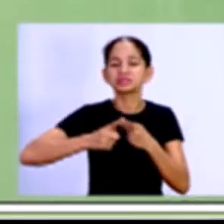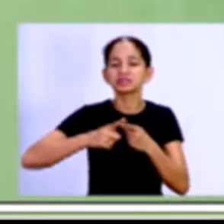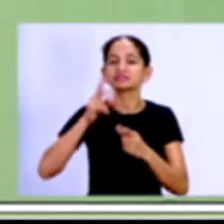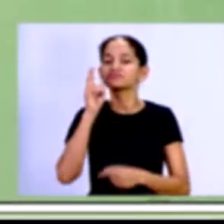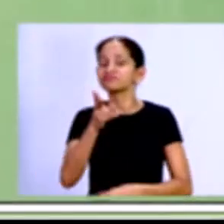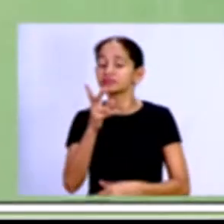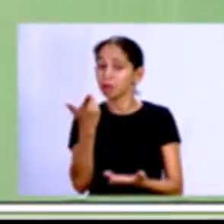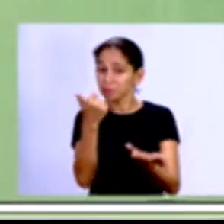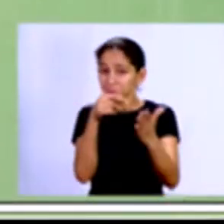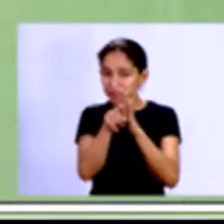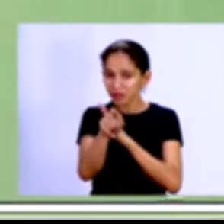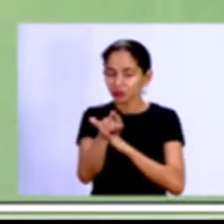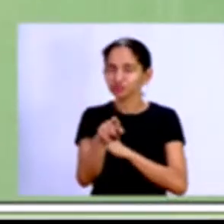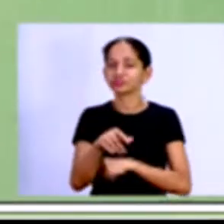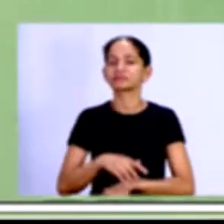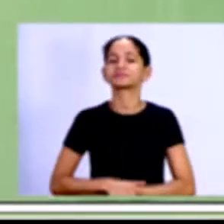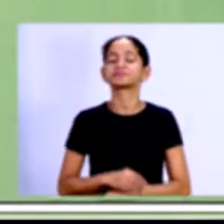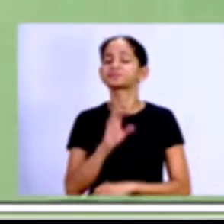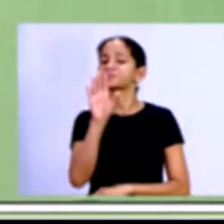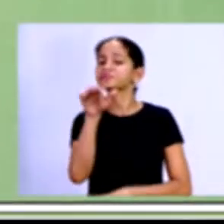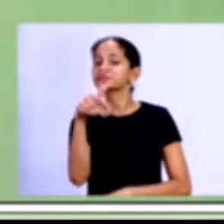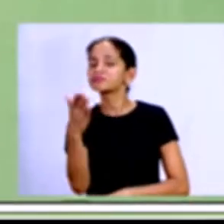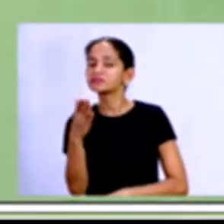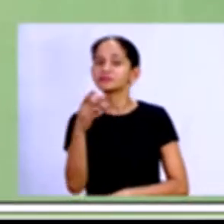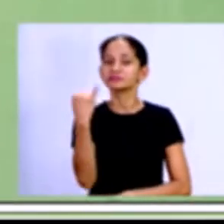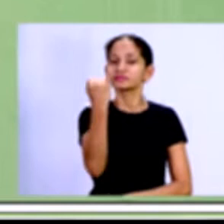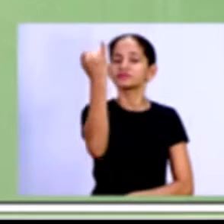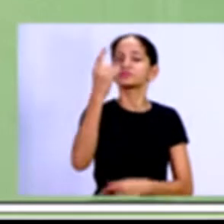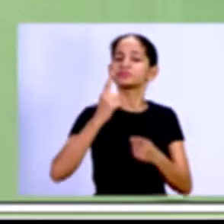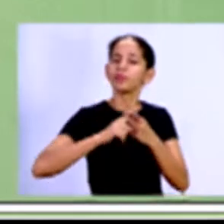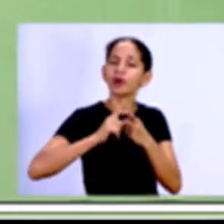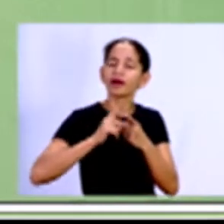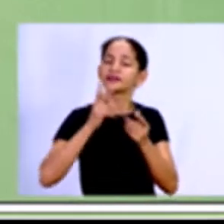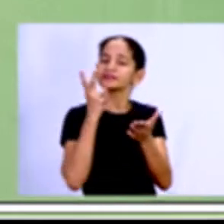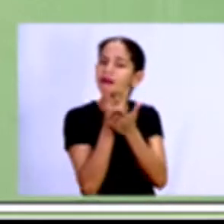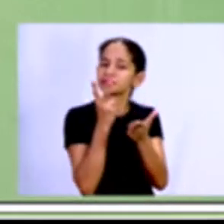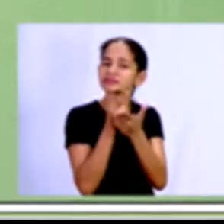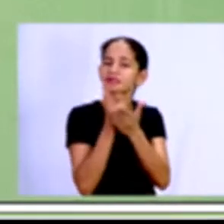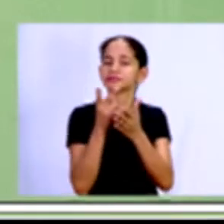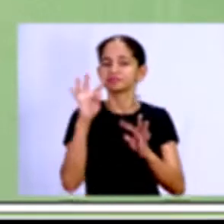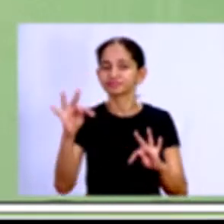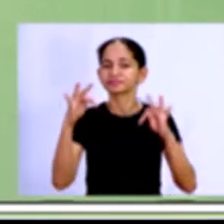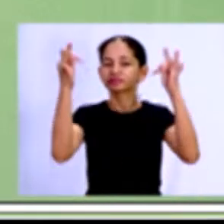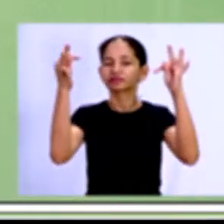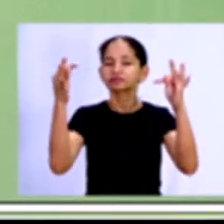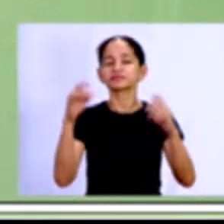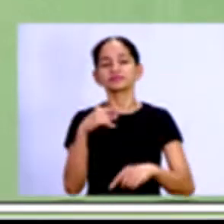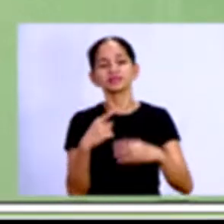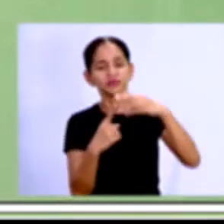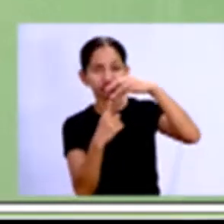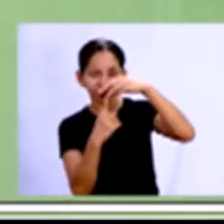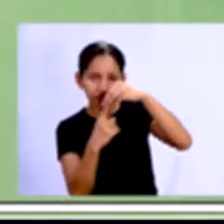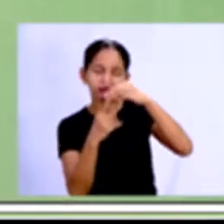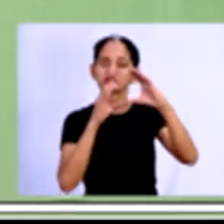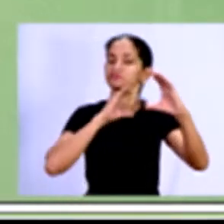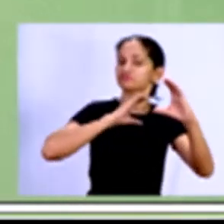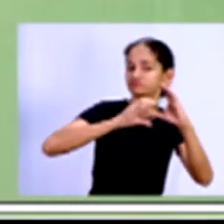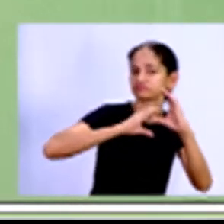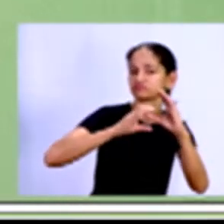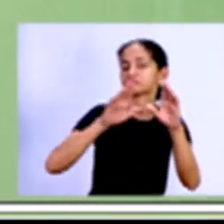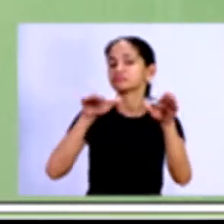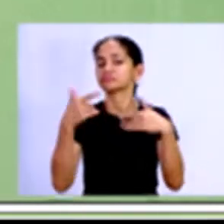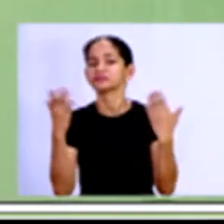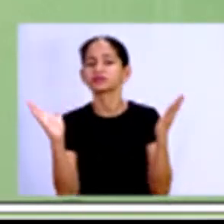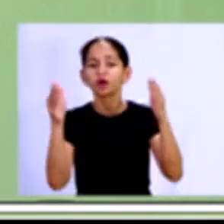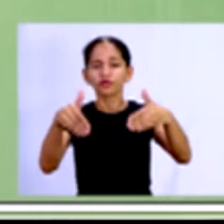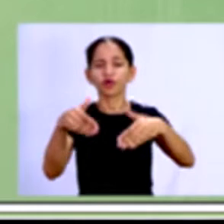nossa pergunta aqui. Qual a importância das tecnologias da informação e da comunicação